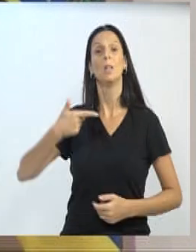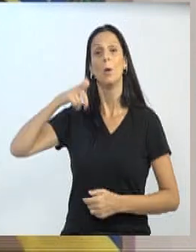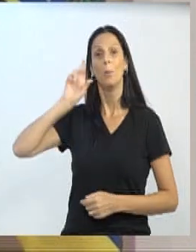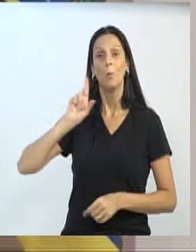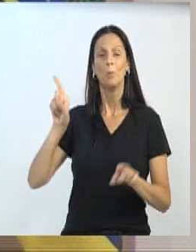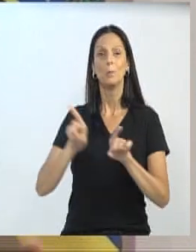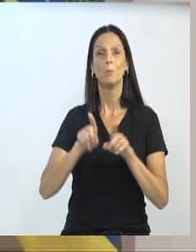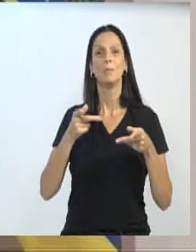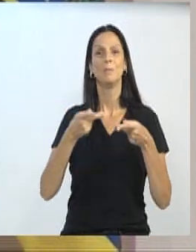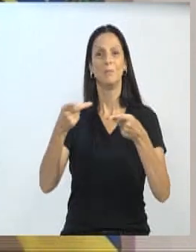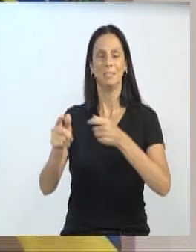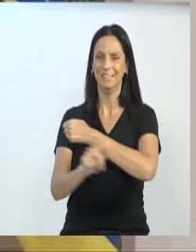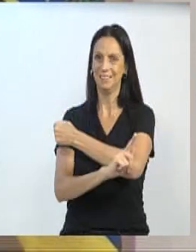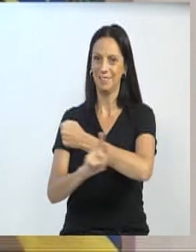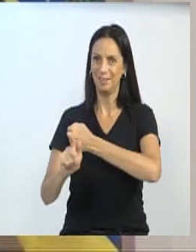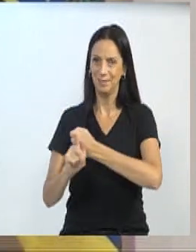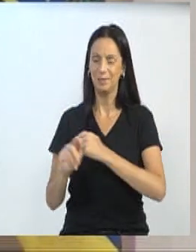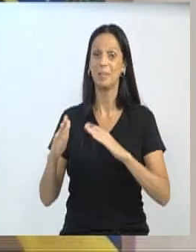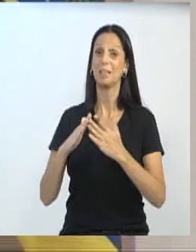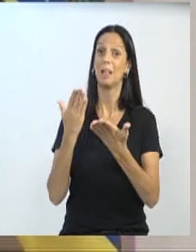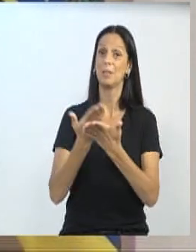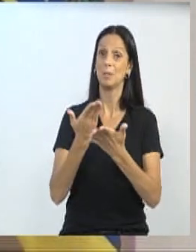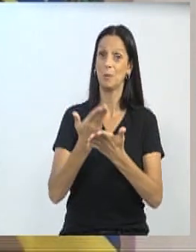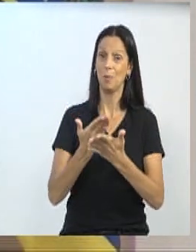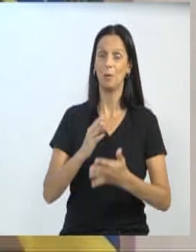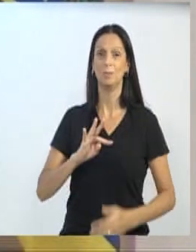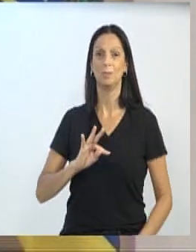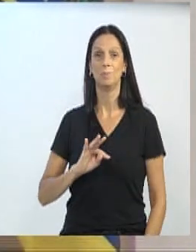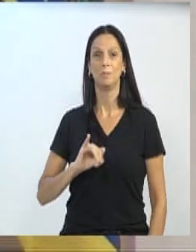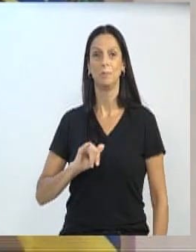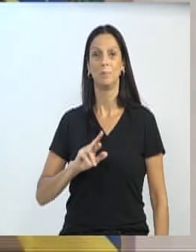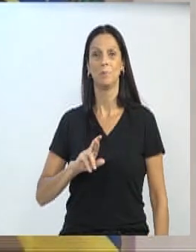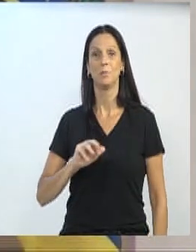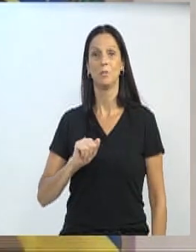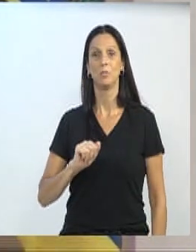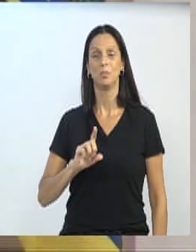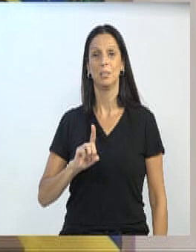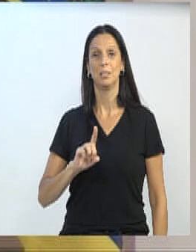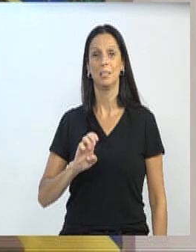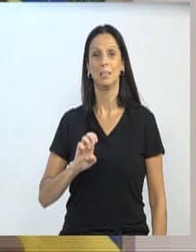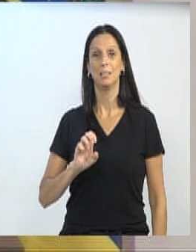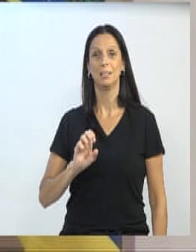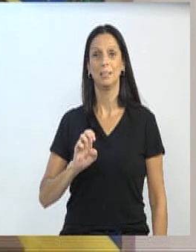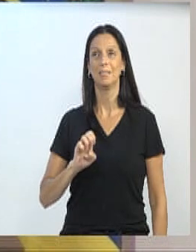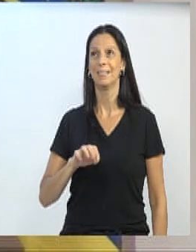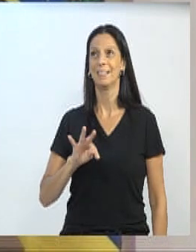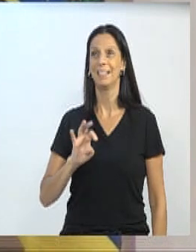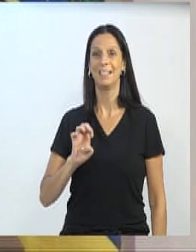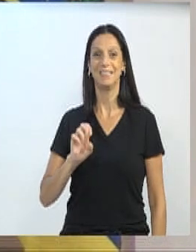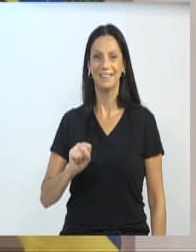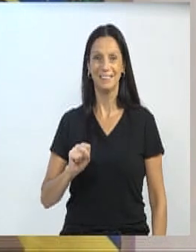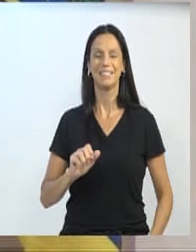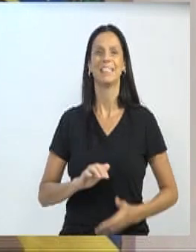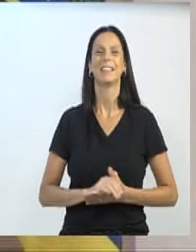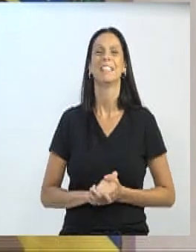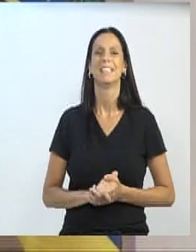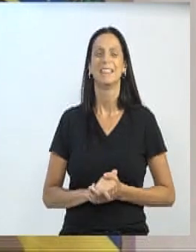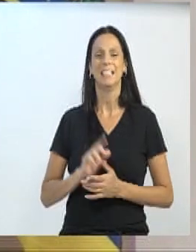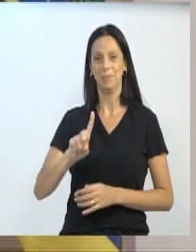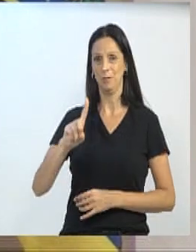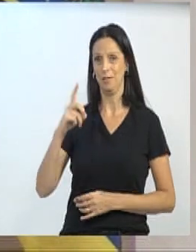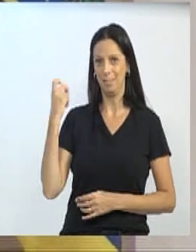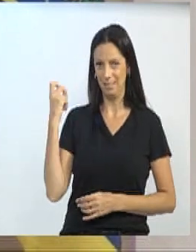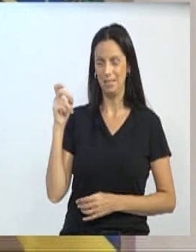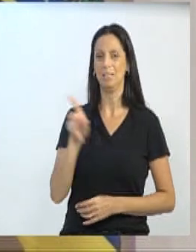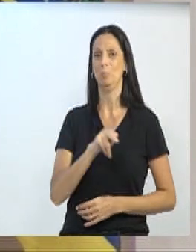no reino do Garcia na escola Tiradentes e professor Júlio stravalvescar o nome é complicado eu dei aula lá